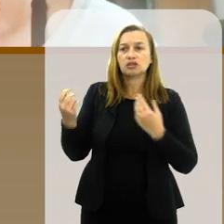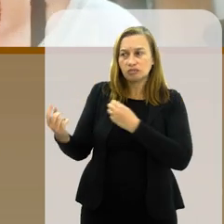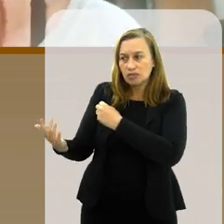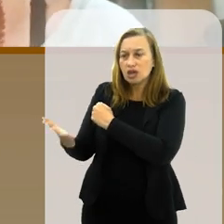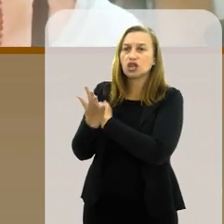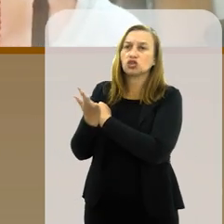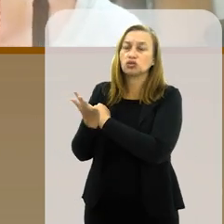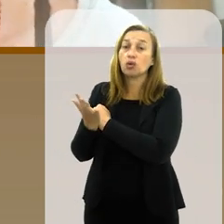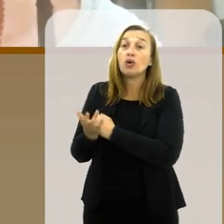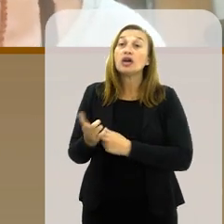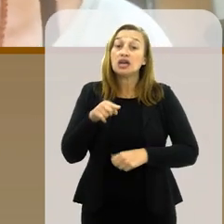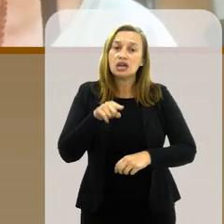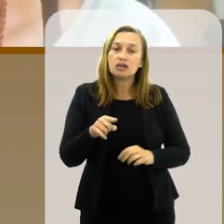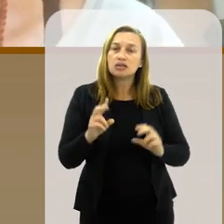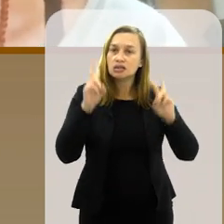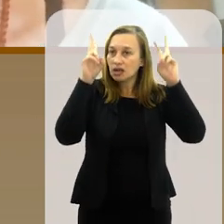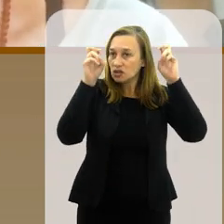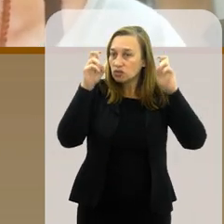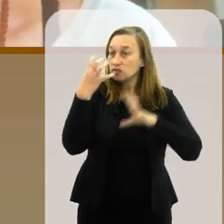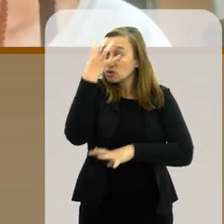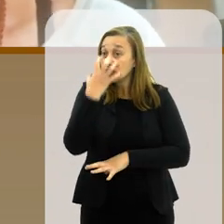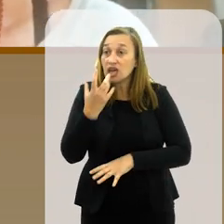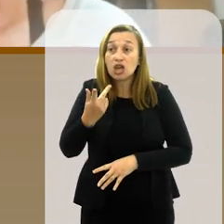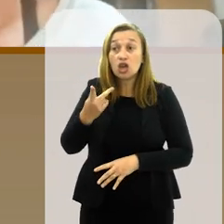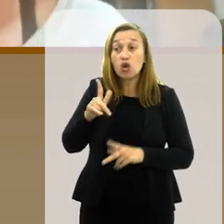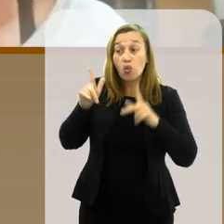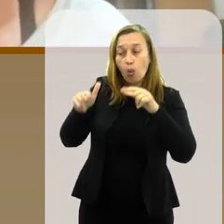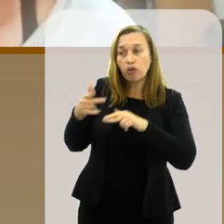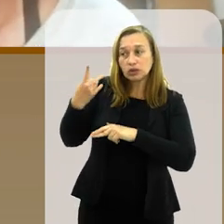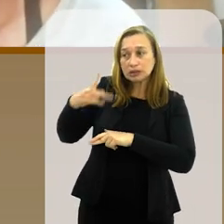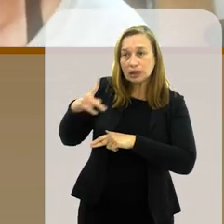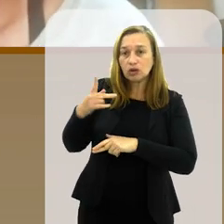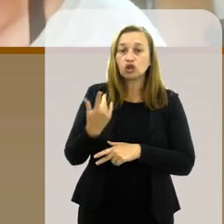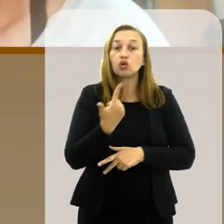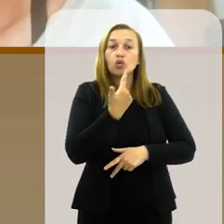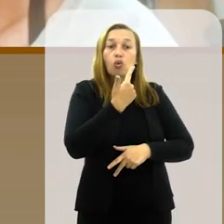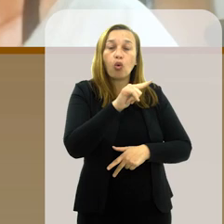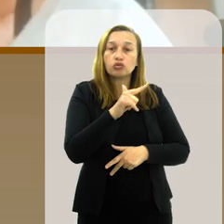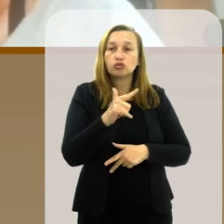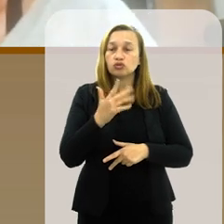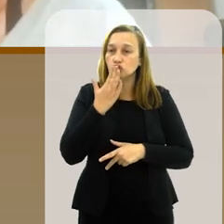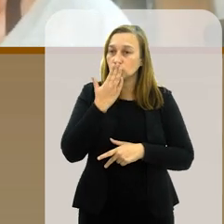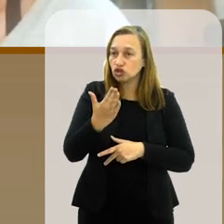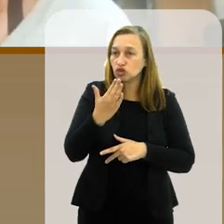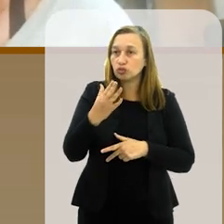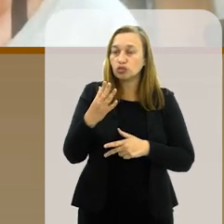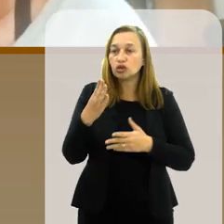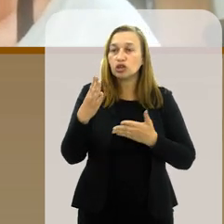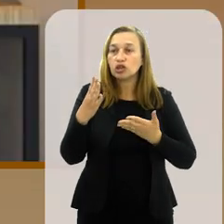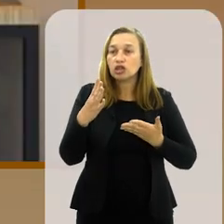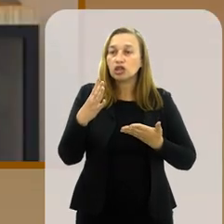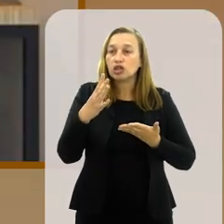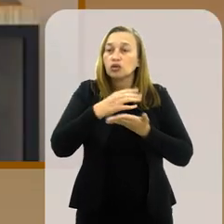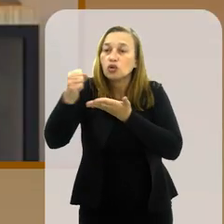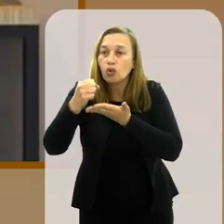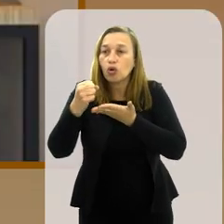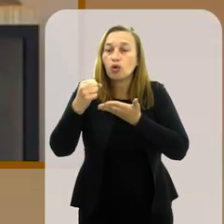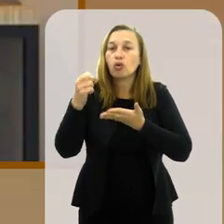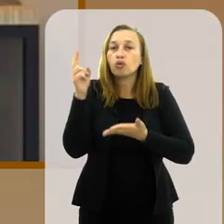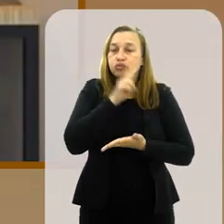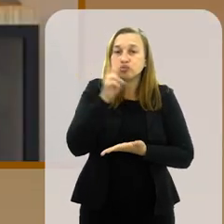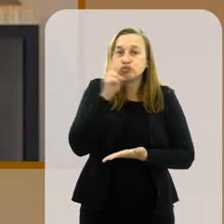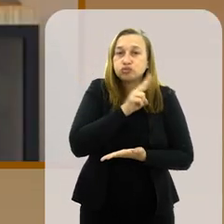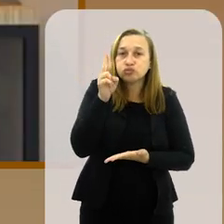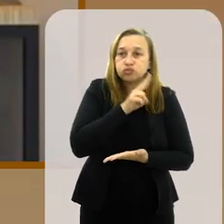impressionante E mesmo. esses casos, né, graves como foi o seu e outros tipos de atendimento, de socorro